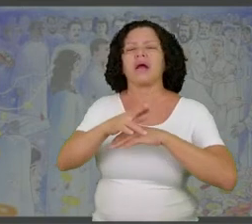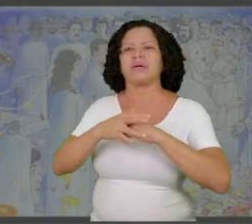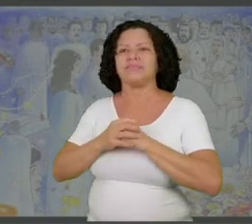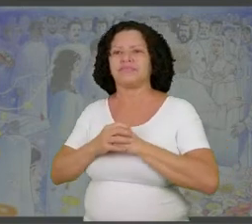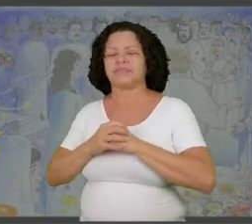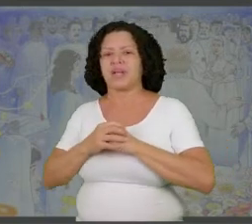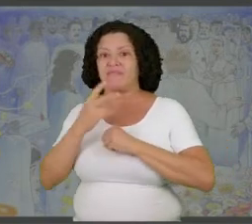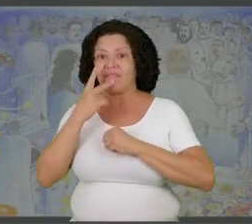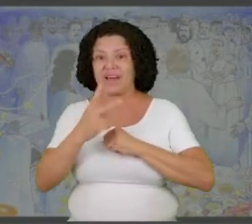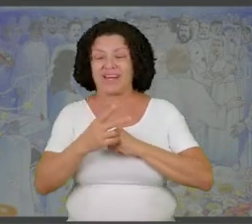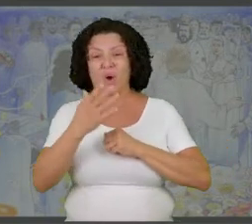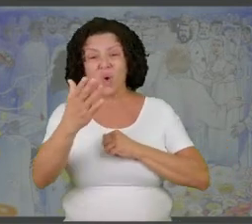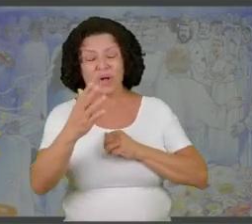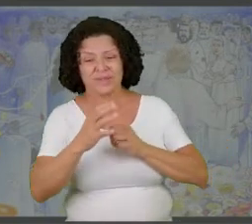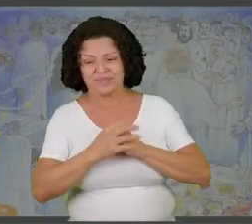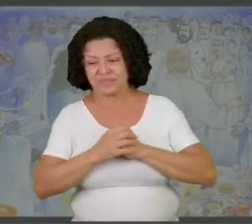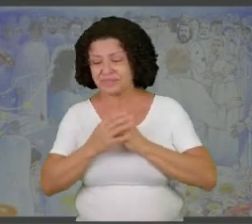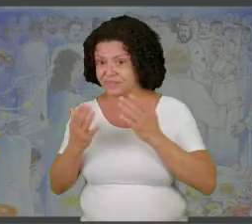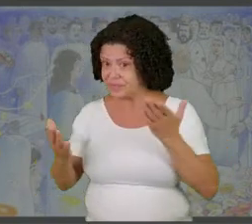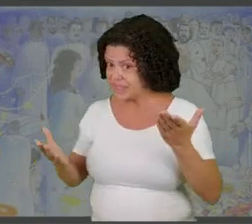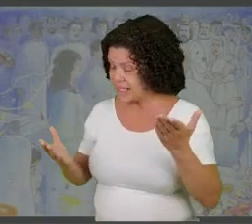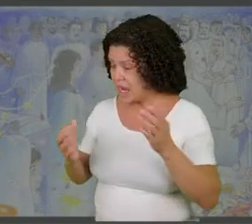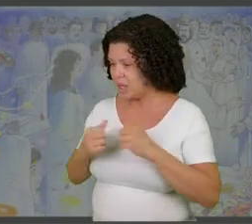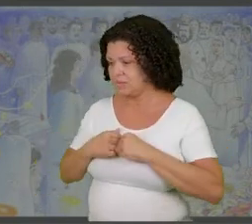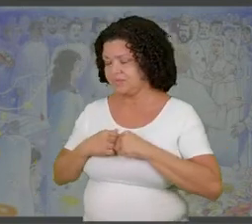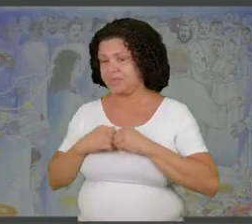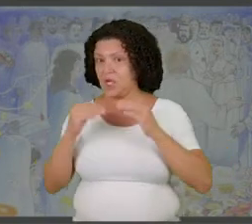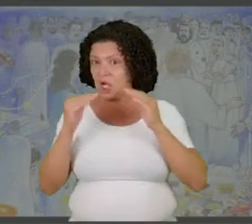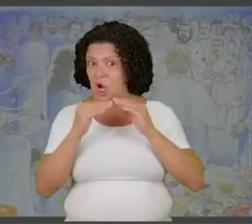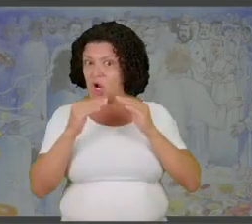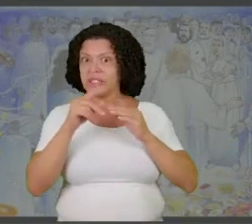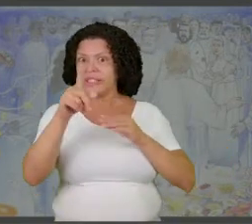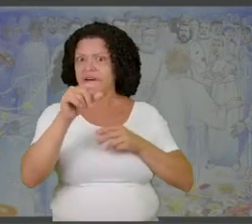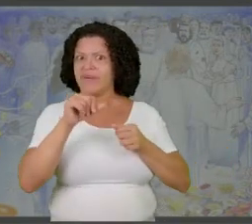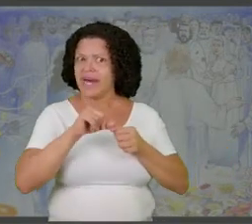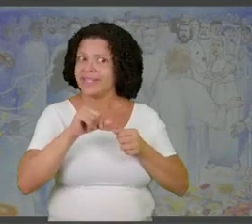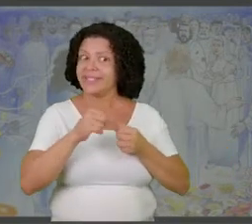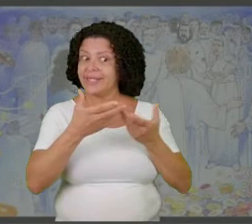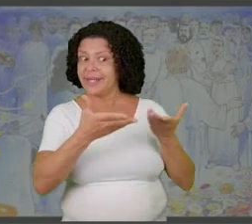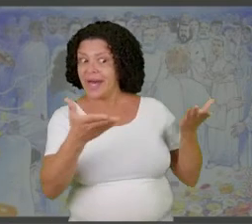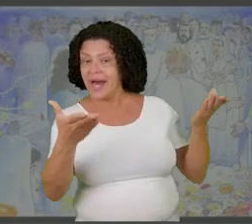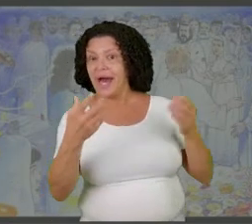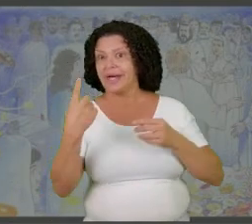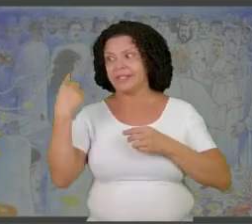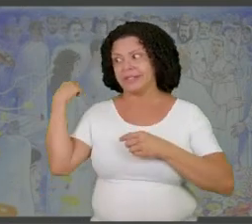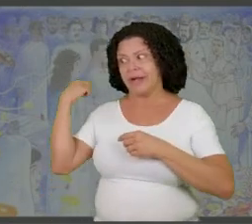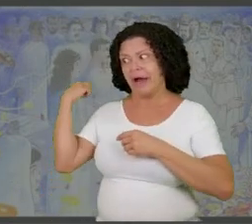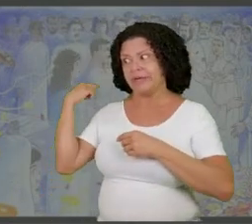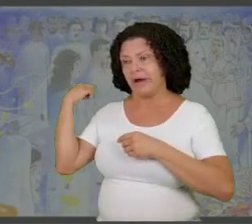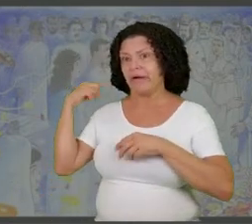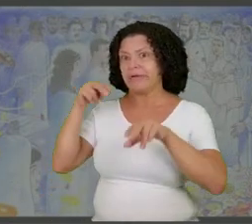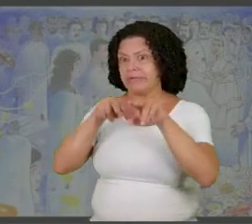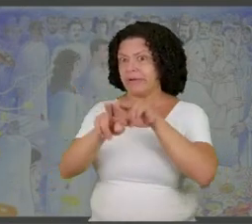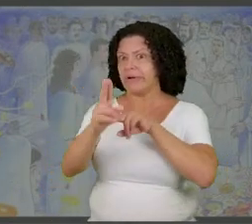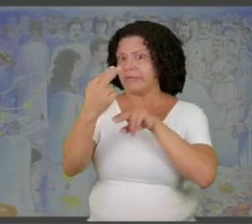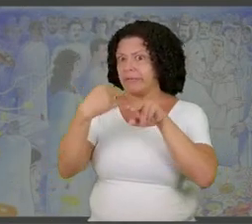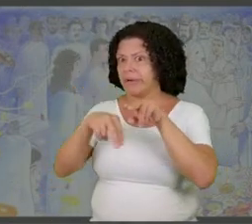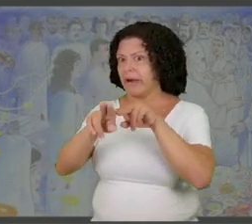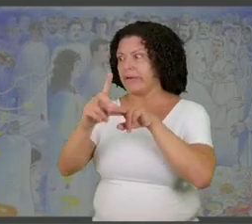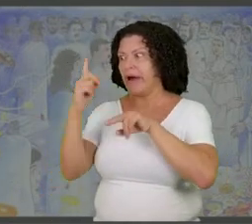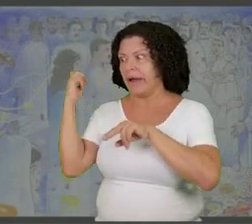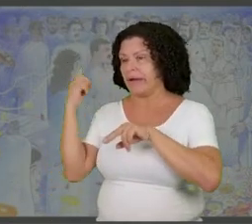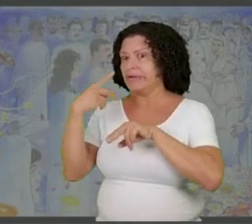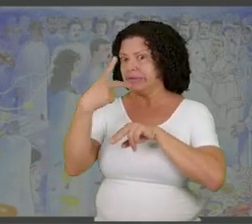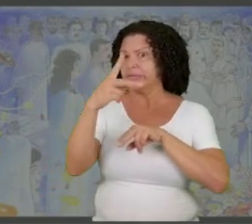lei de ação e reação e vão dizer assim: olha, então, de acordo com o que você vem fazendo aí nas suas